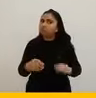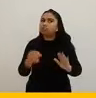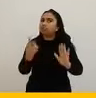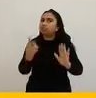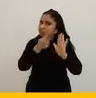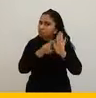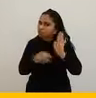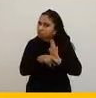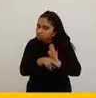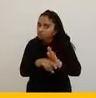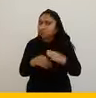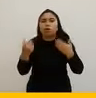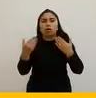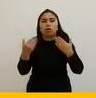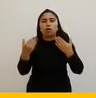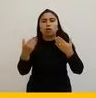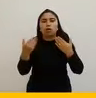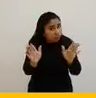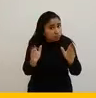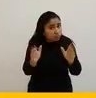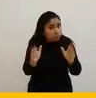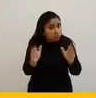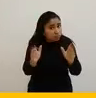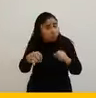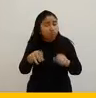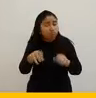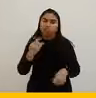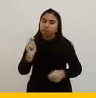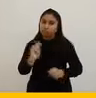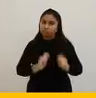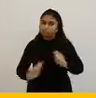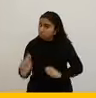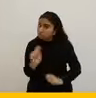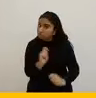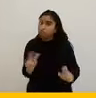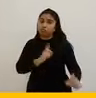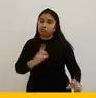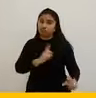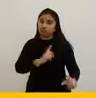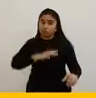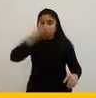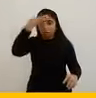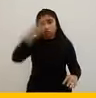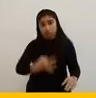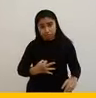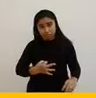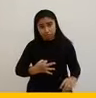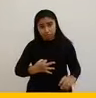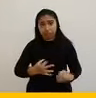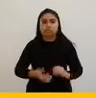é a reabertura controlada e com consciência.